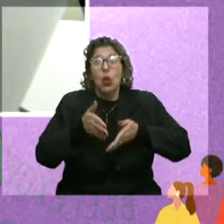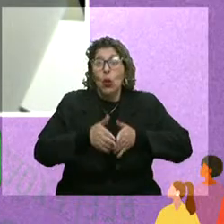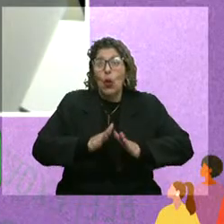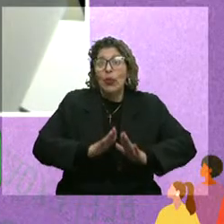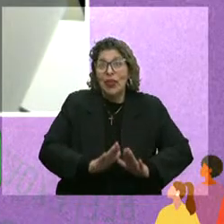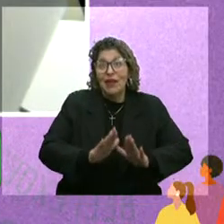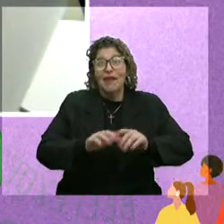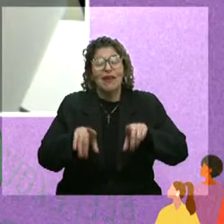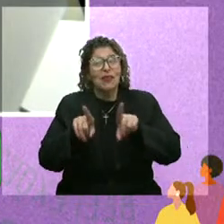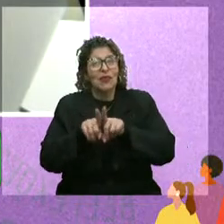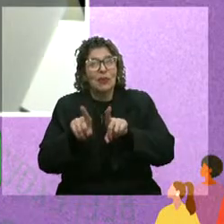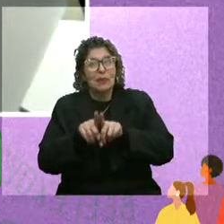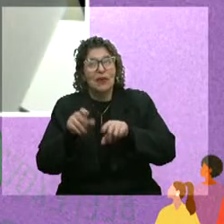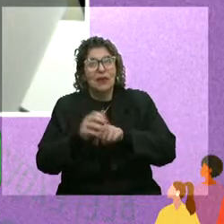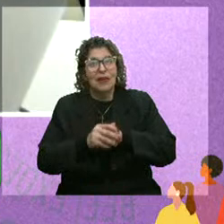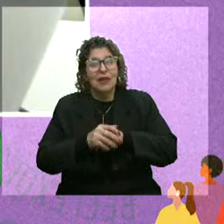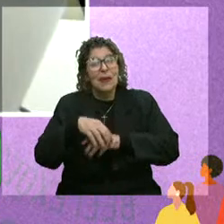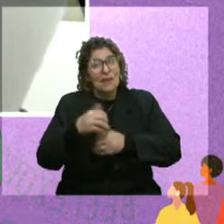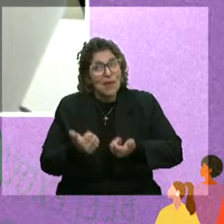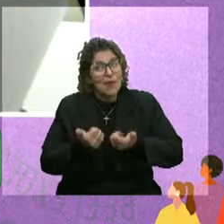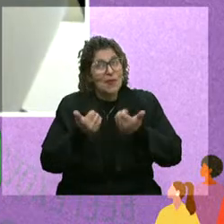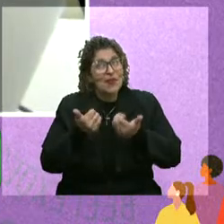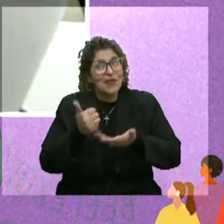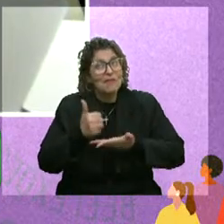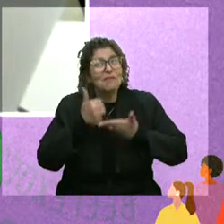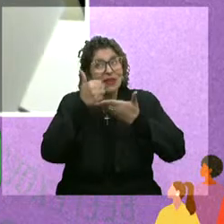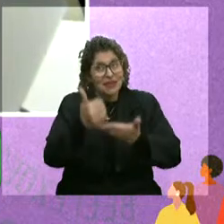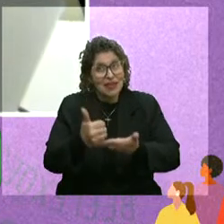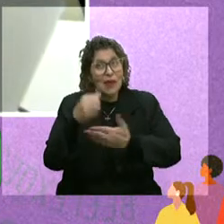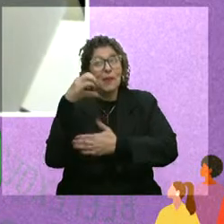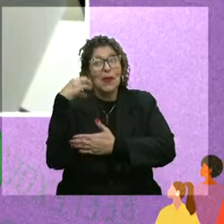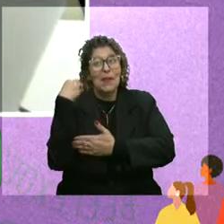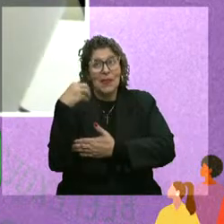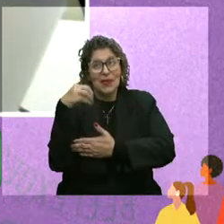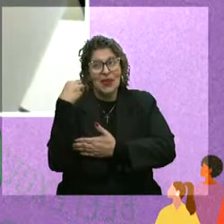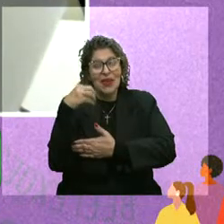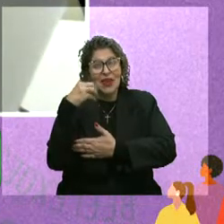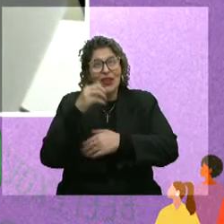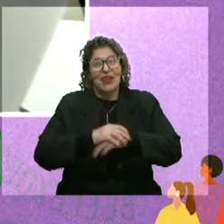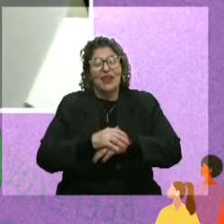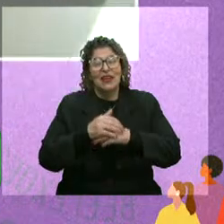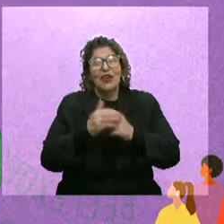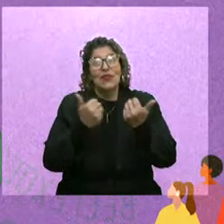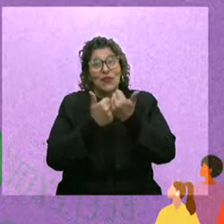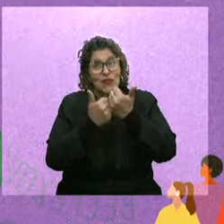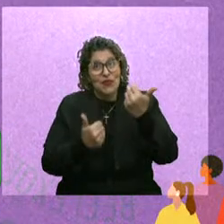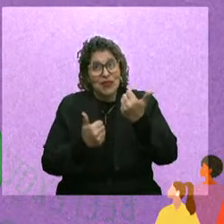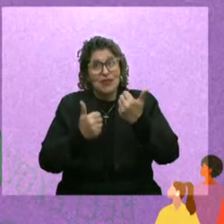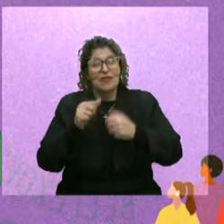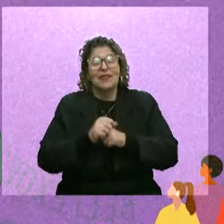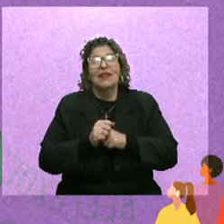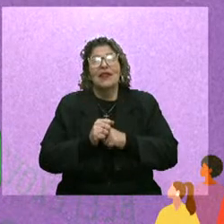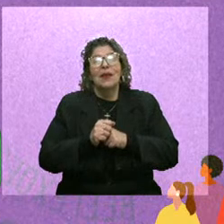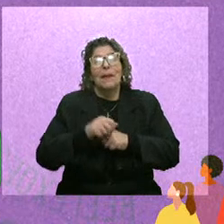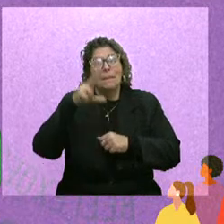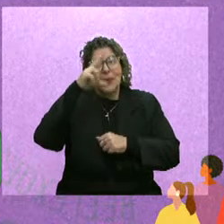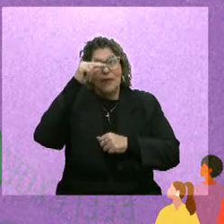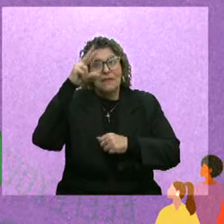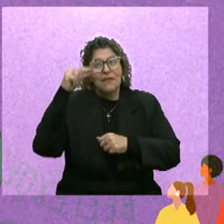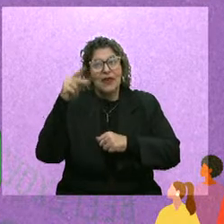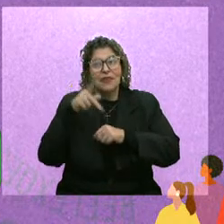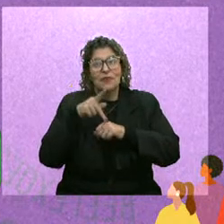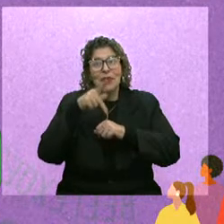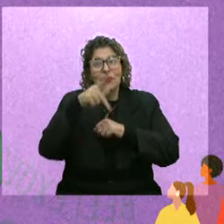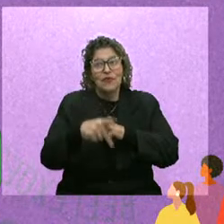qual emprestamos para Porto Alegre por enquanto, foi nosso vice-prefeito aqui em Passo Fundo, os demais